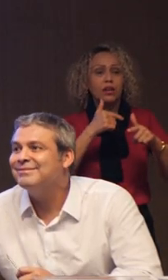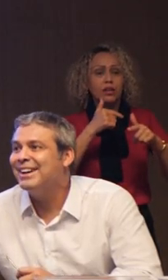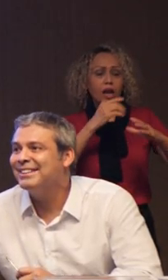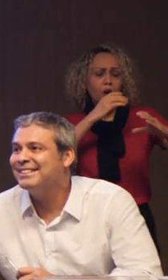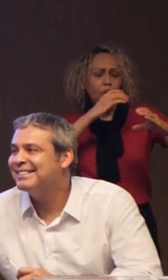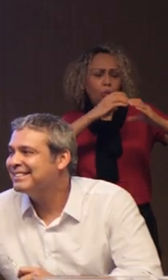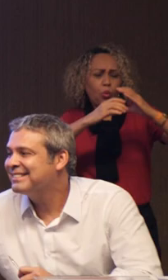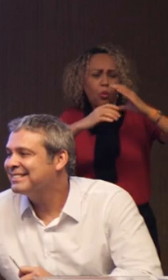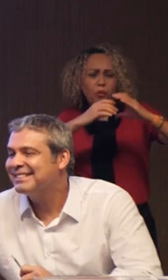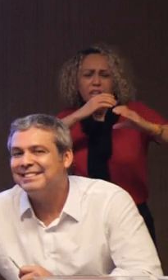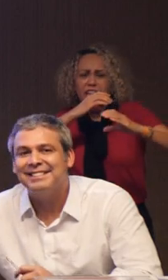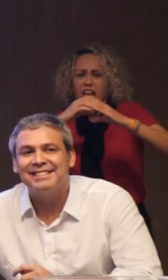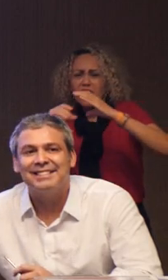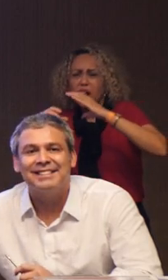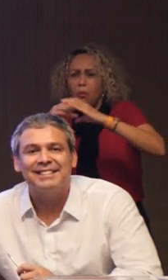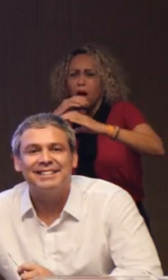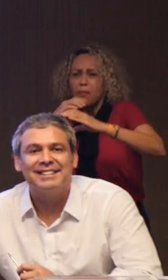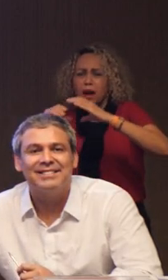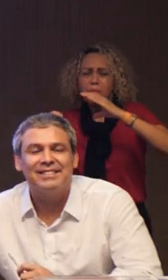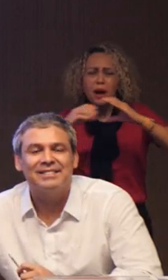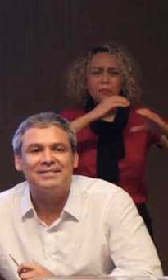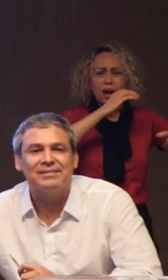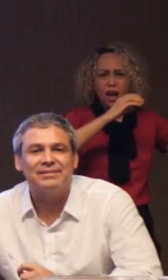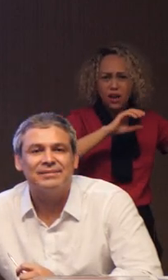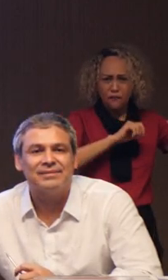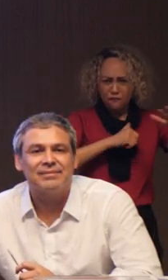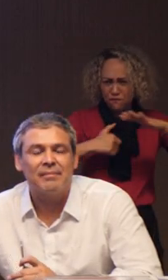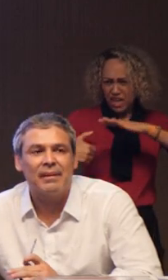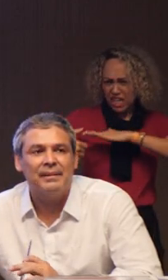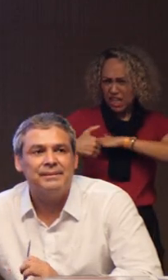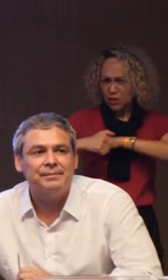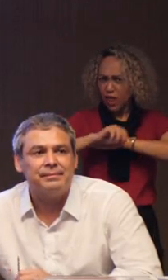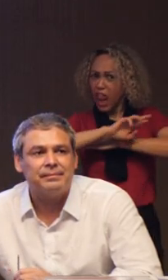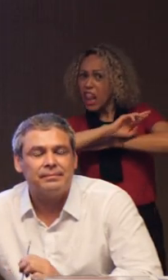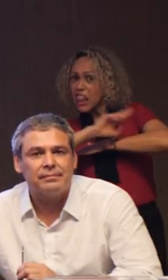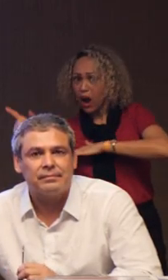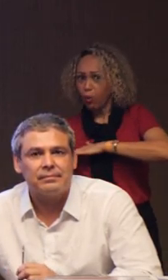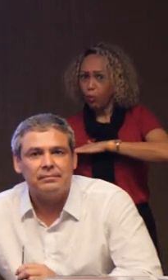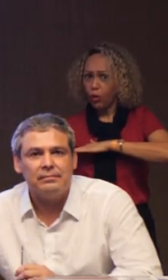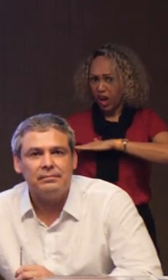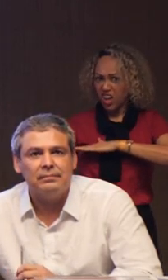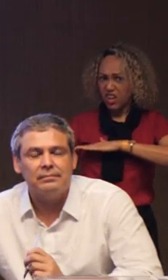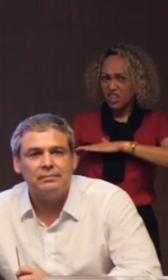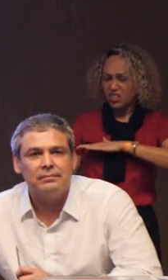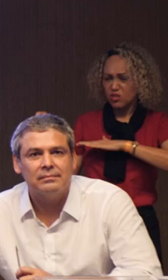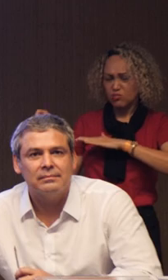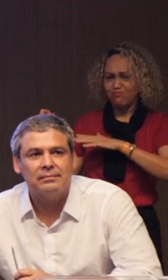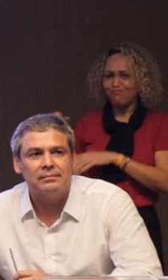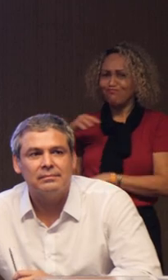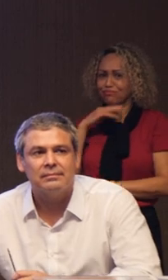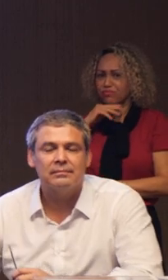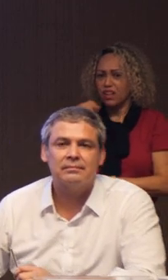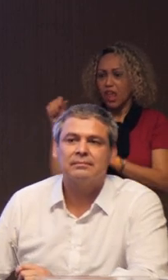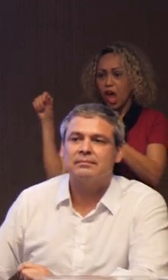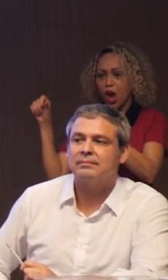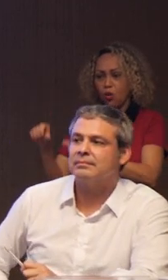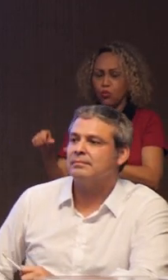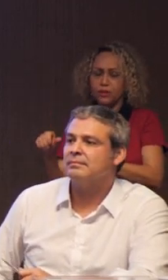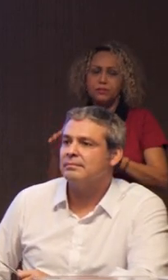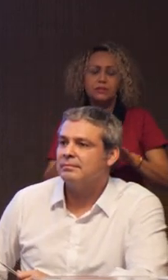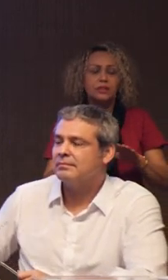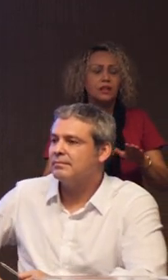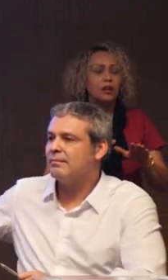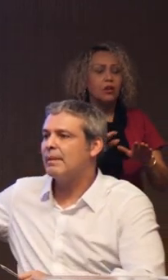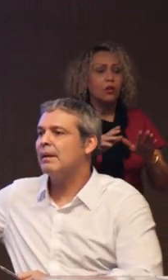mas na comunicação de bom debate. O partido vai colocar na base. O partido tem que comunicar para